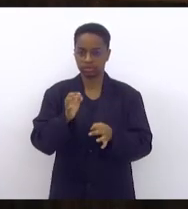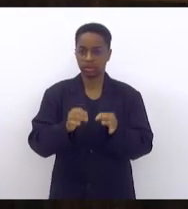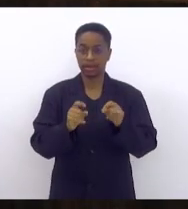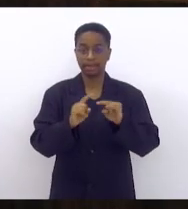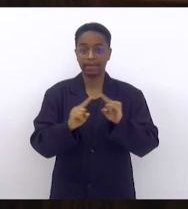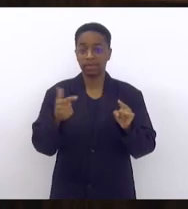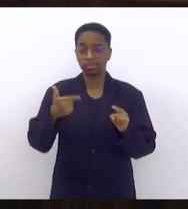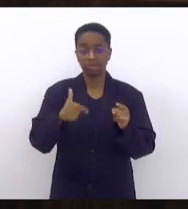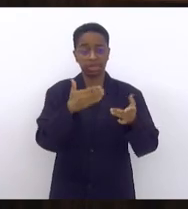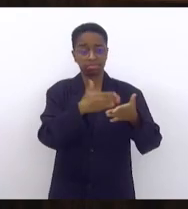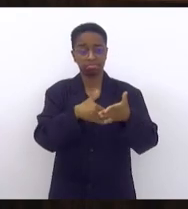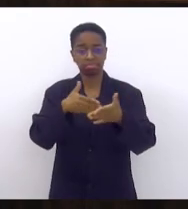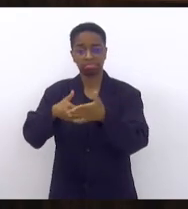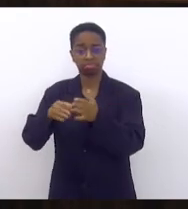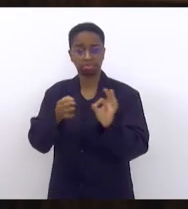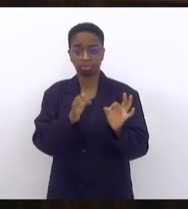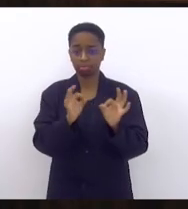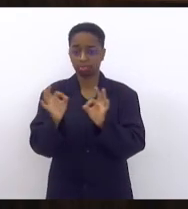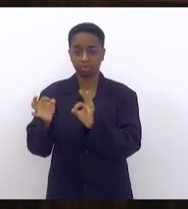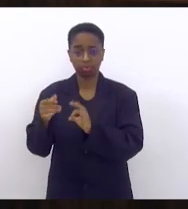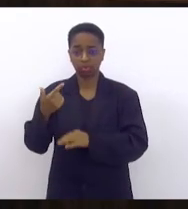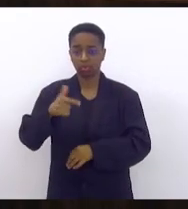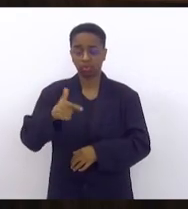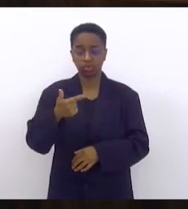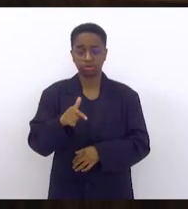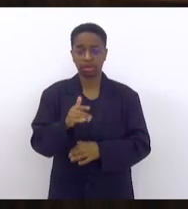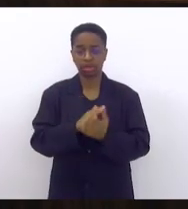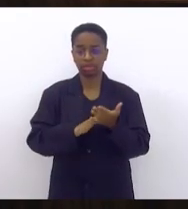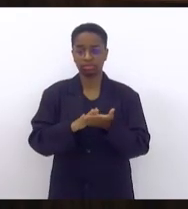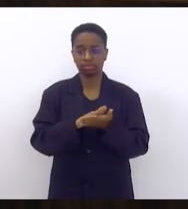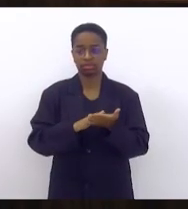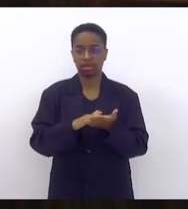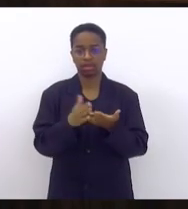não havia impedimento algum, não havia